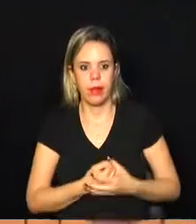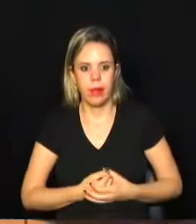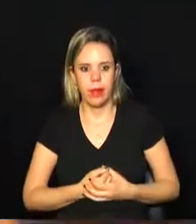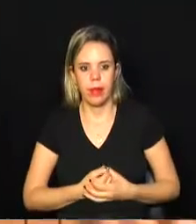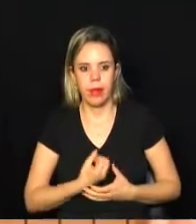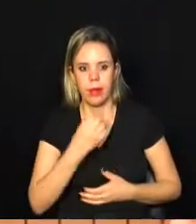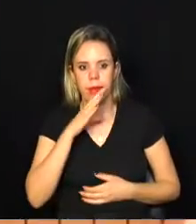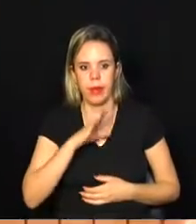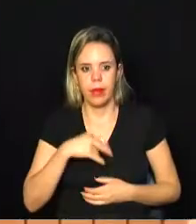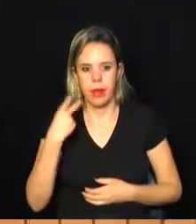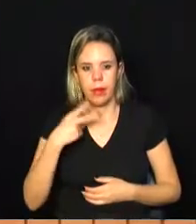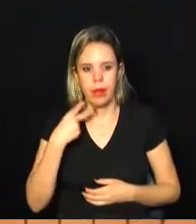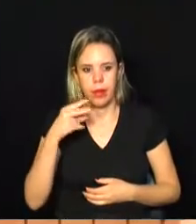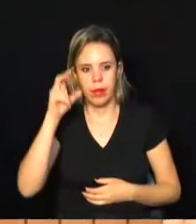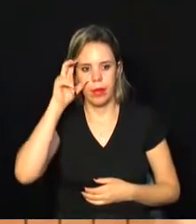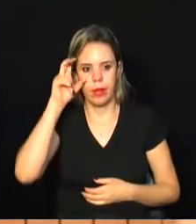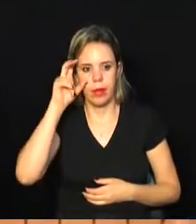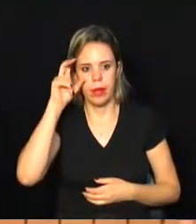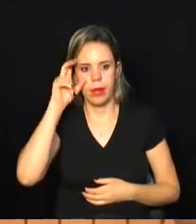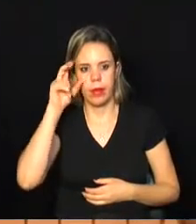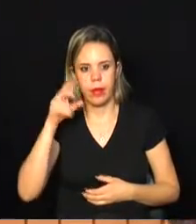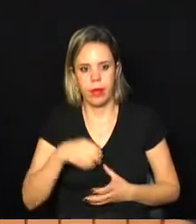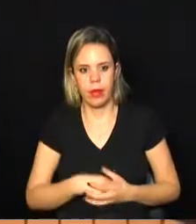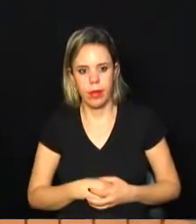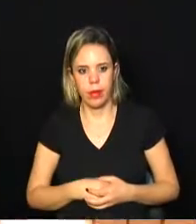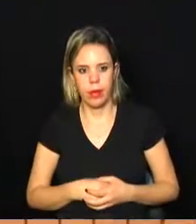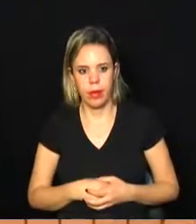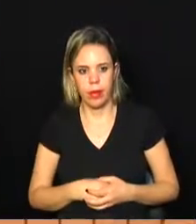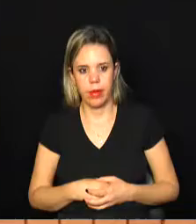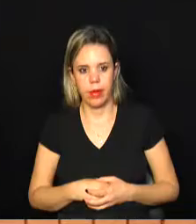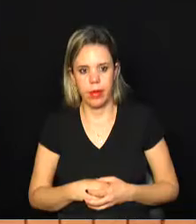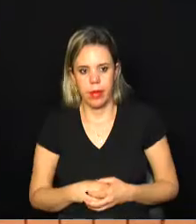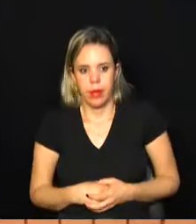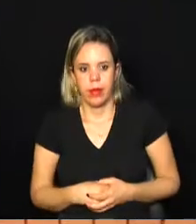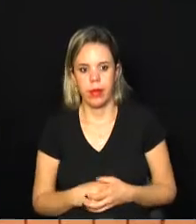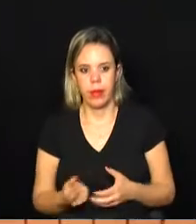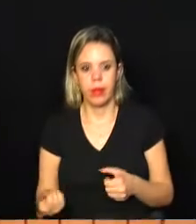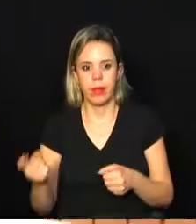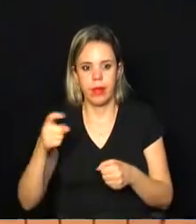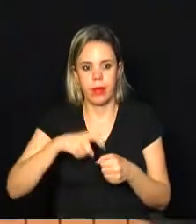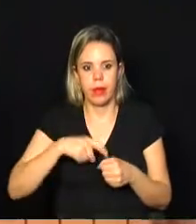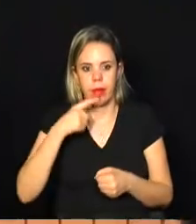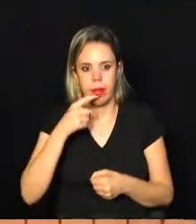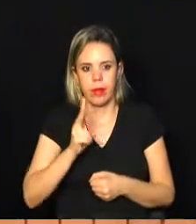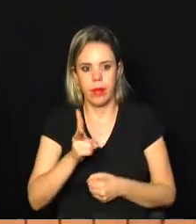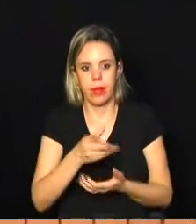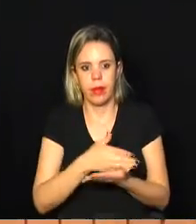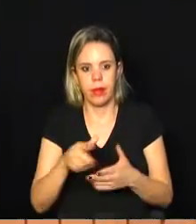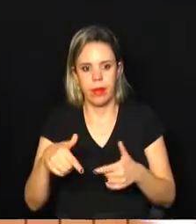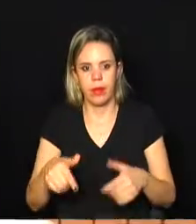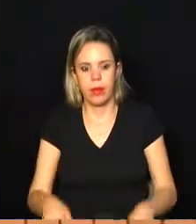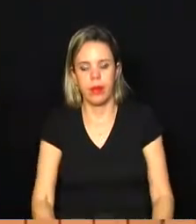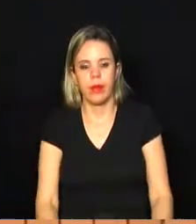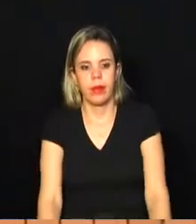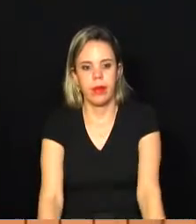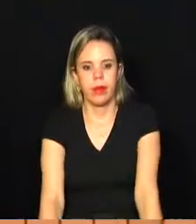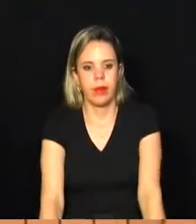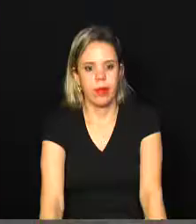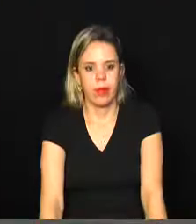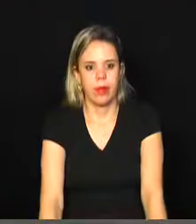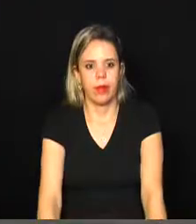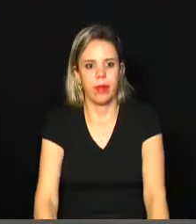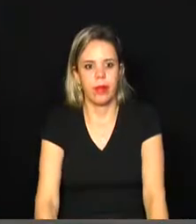Boa tarde Vereador Carlinhos camelô ele devolva a palavra para que possamos iniciar os trabalhos